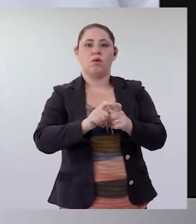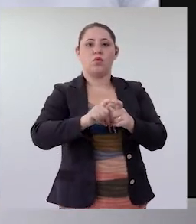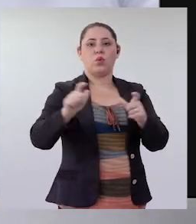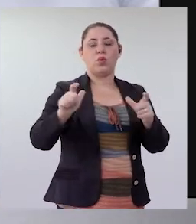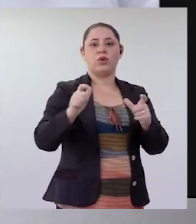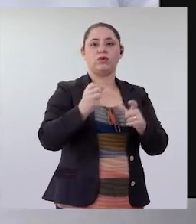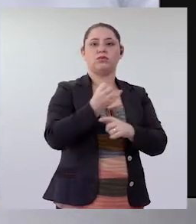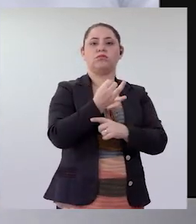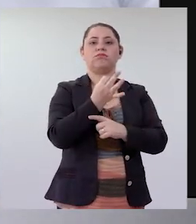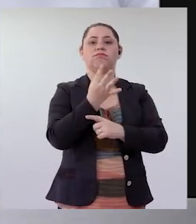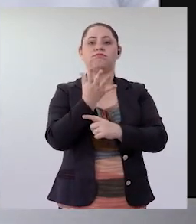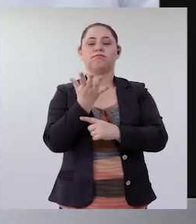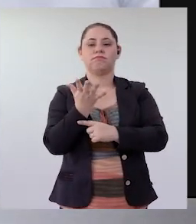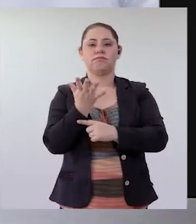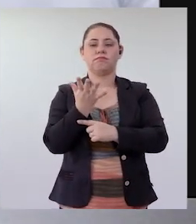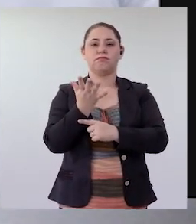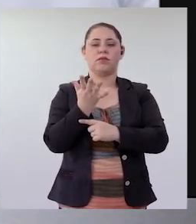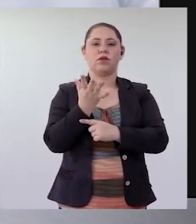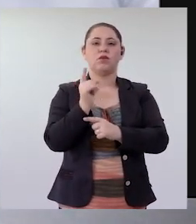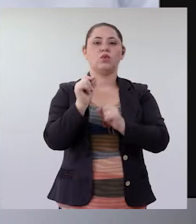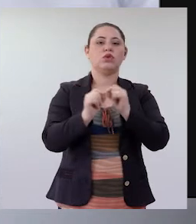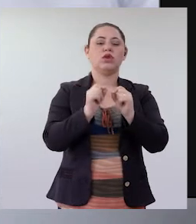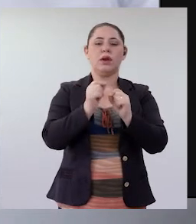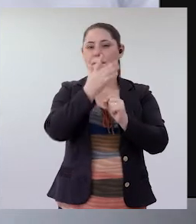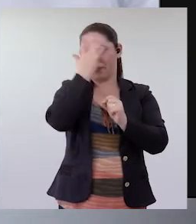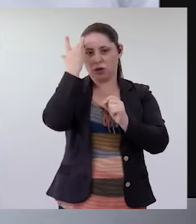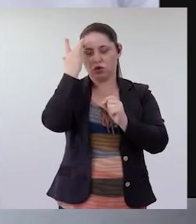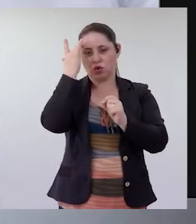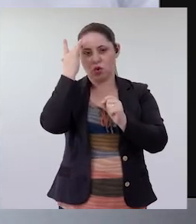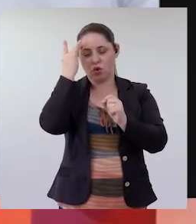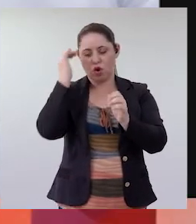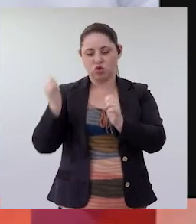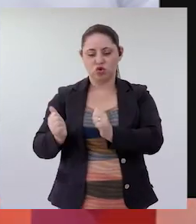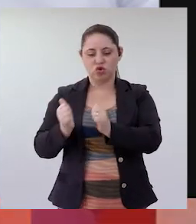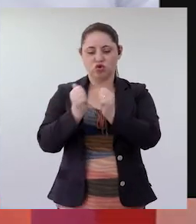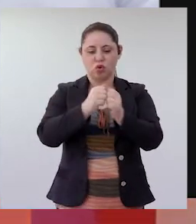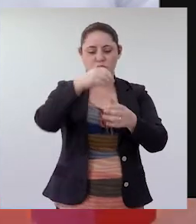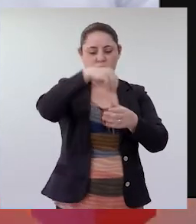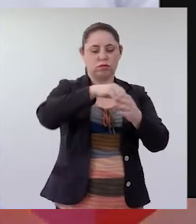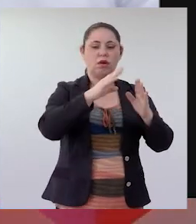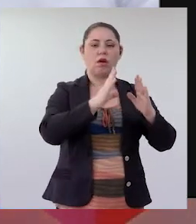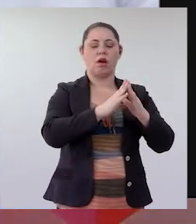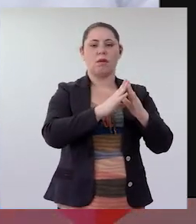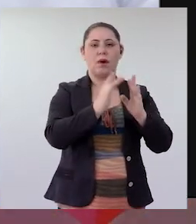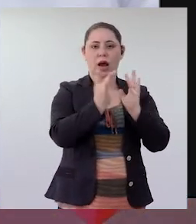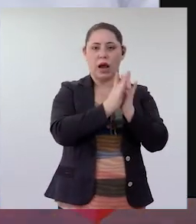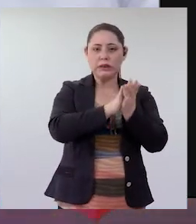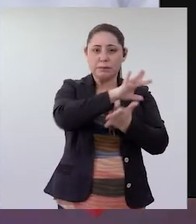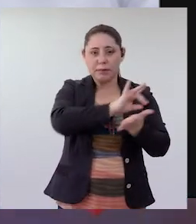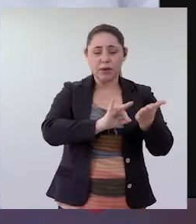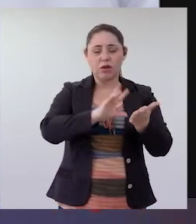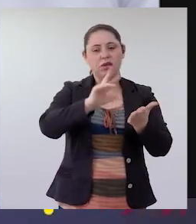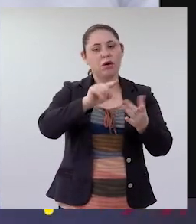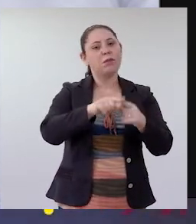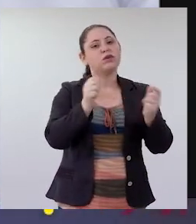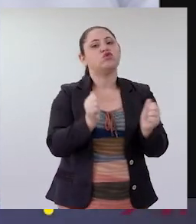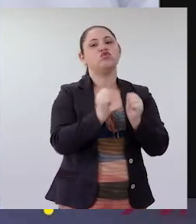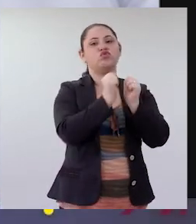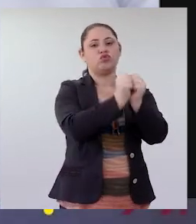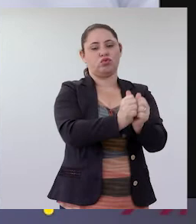do número de uniões estáveis, né, de uniões informais. Mas as